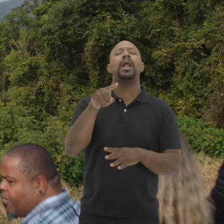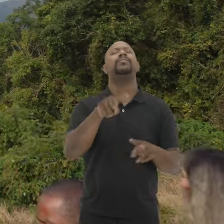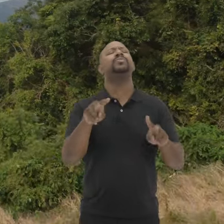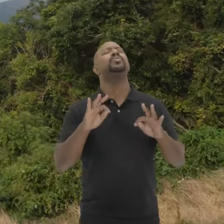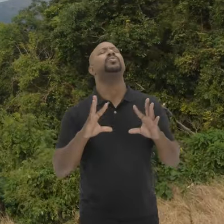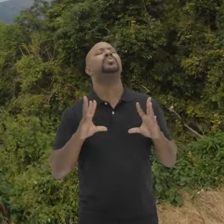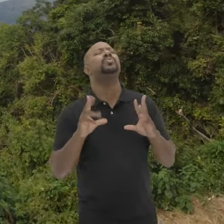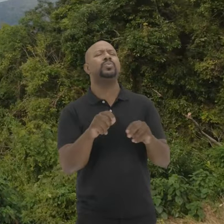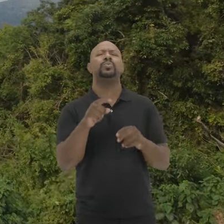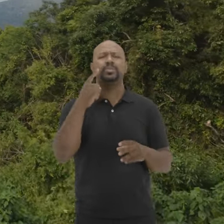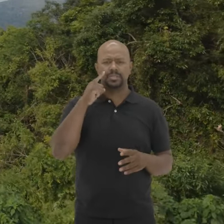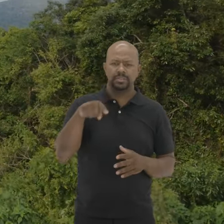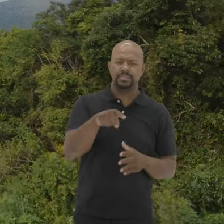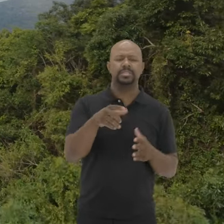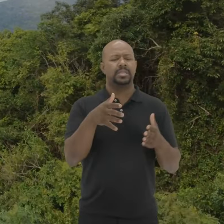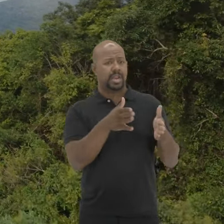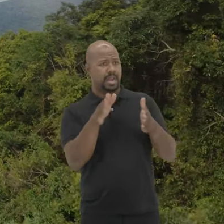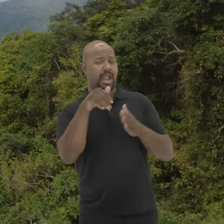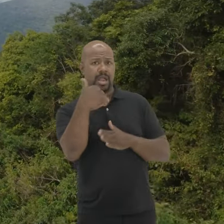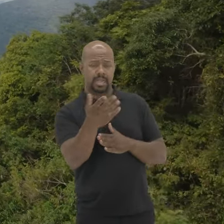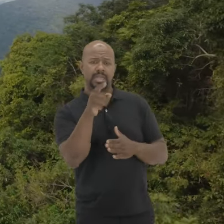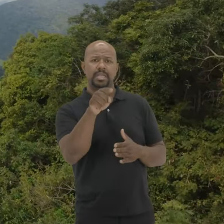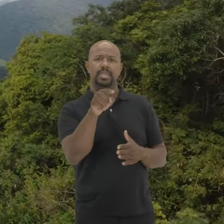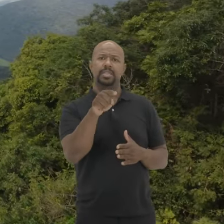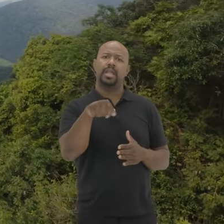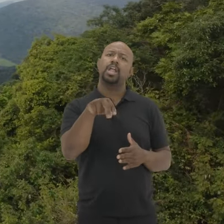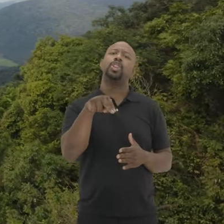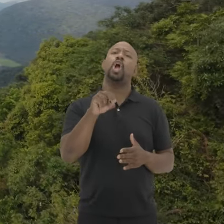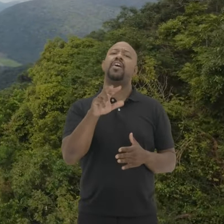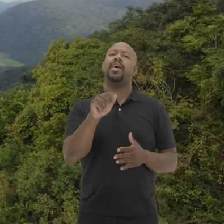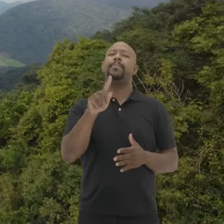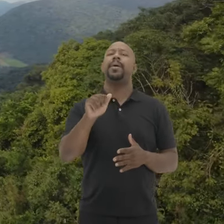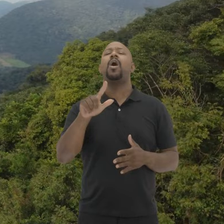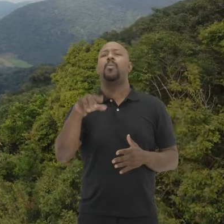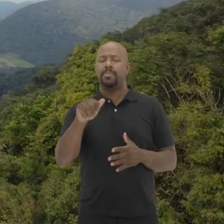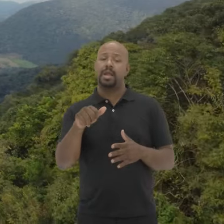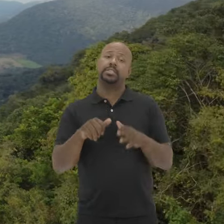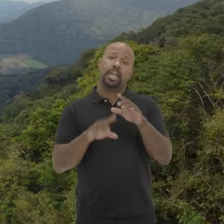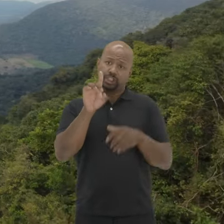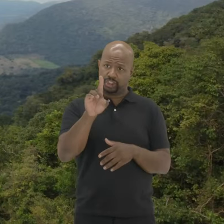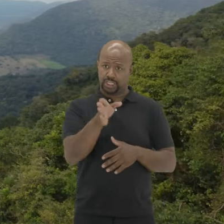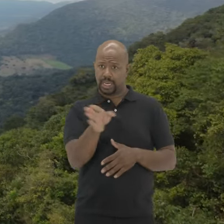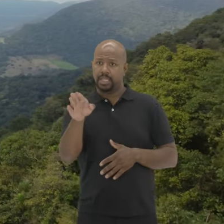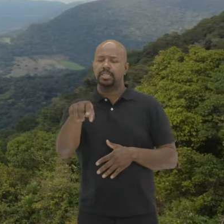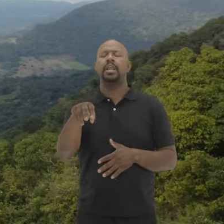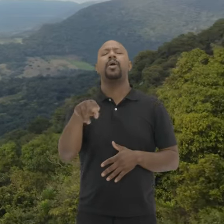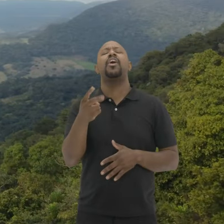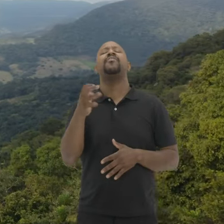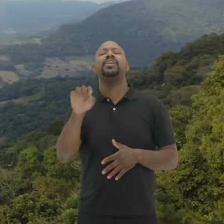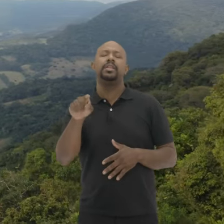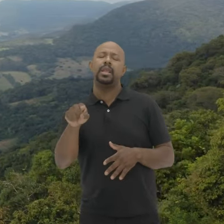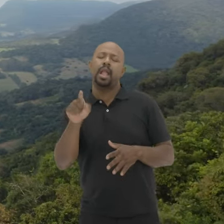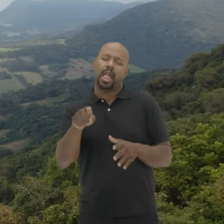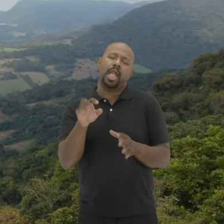se tu seguir atrás do cerro ali, da Nova Palma. Tu seguir à direita, é São João do